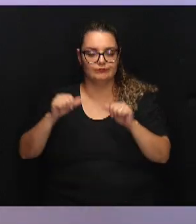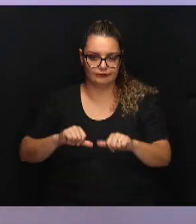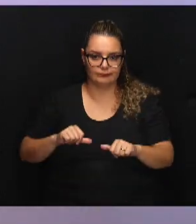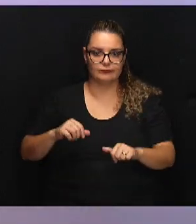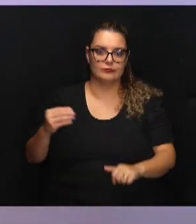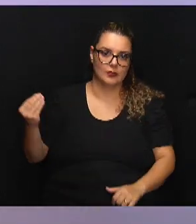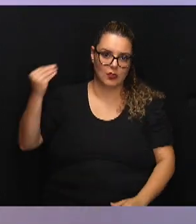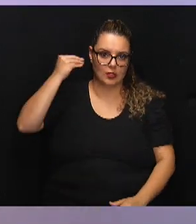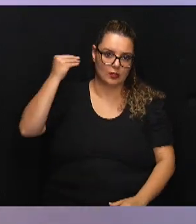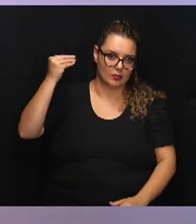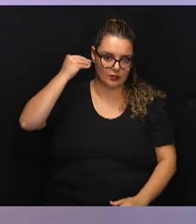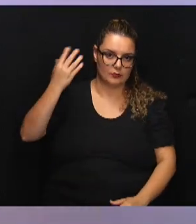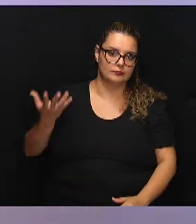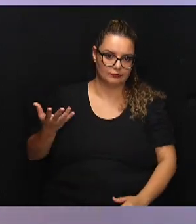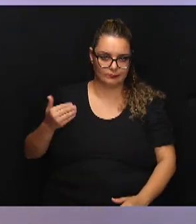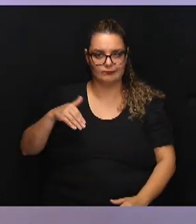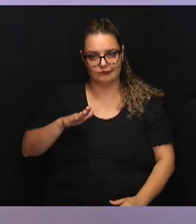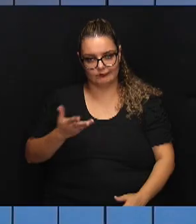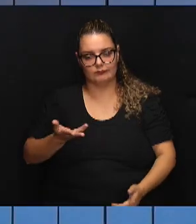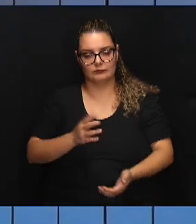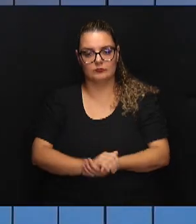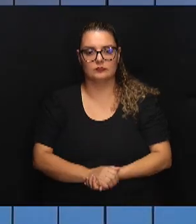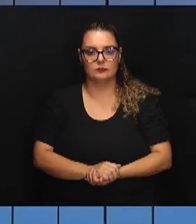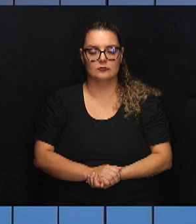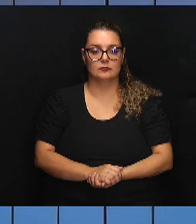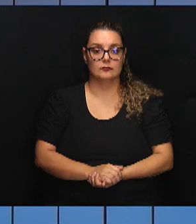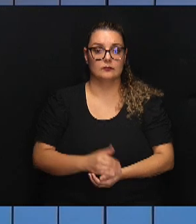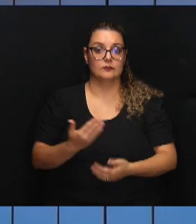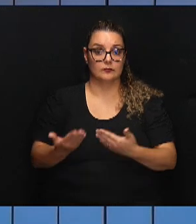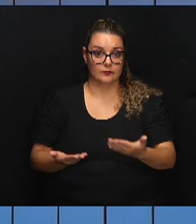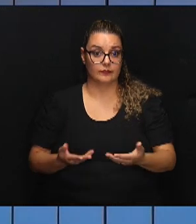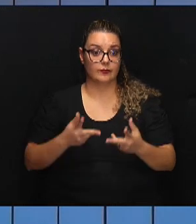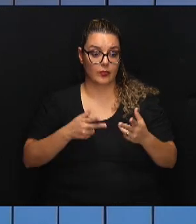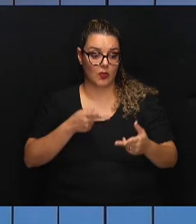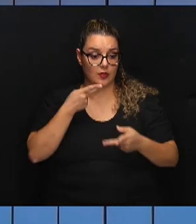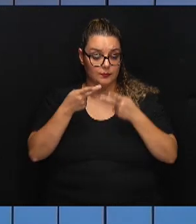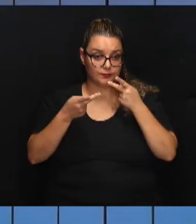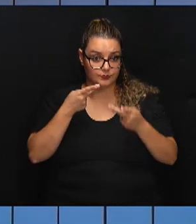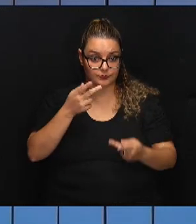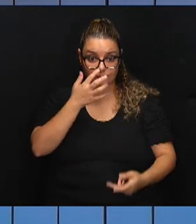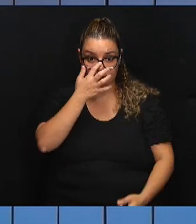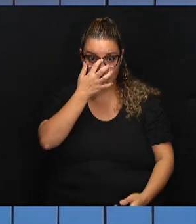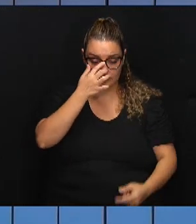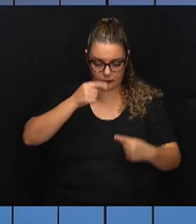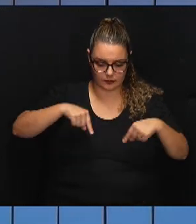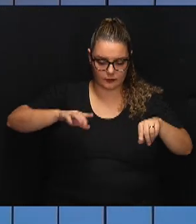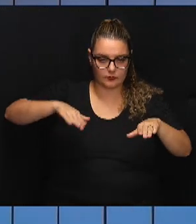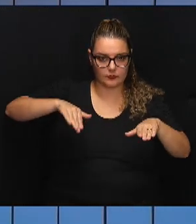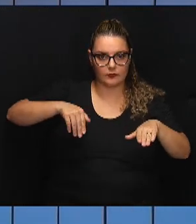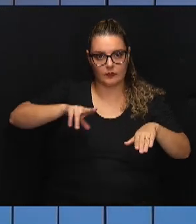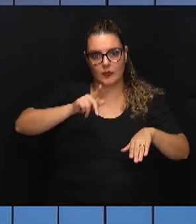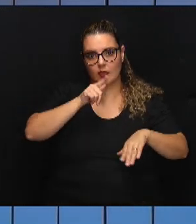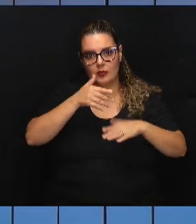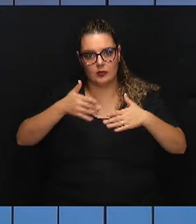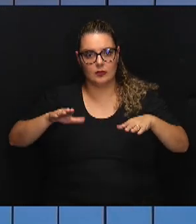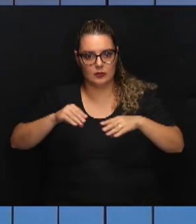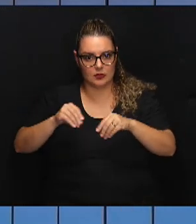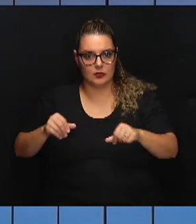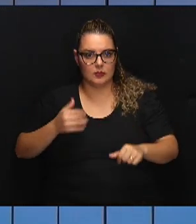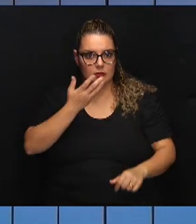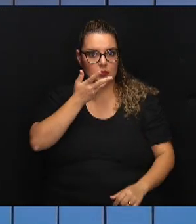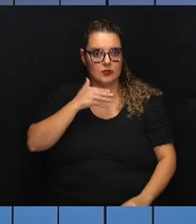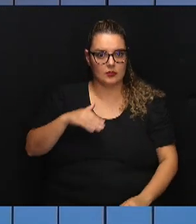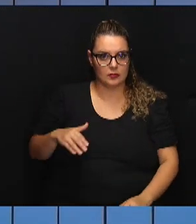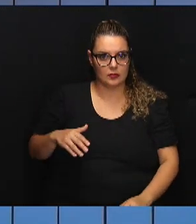empurra mais e entope mais. Nesses casos, como você comentou, a pessoa está na piscina, na praia, até mesmo com as